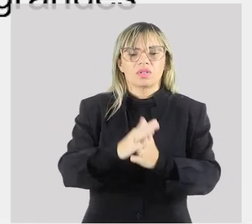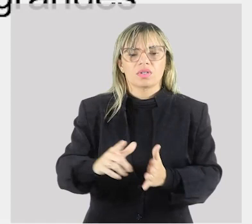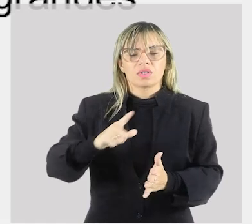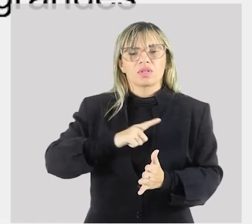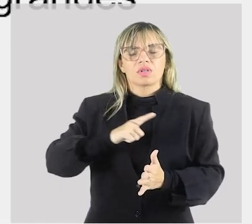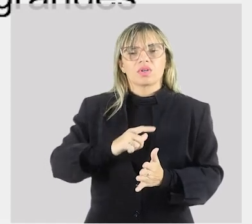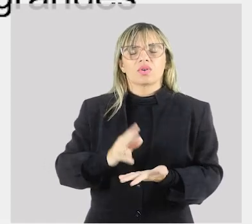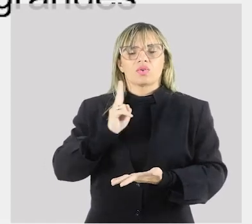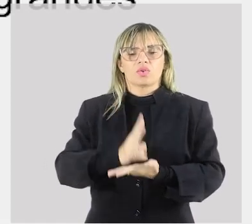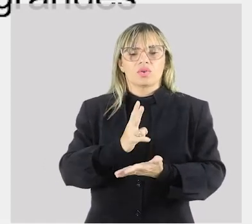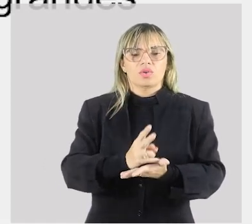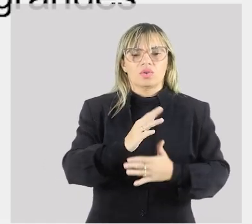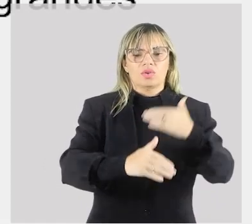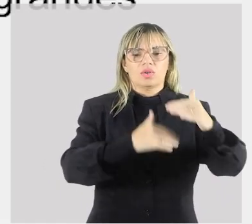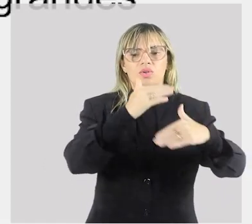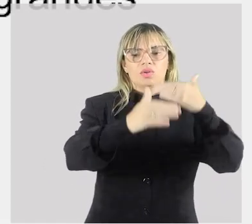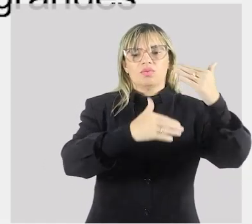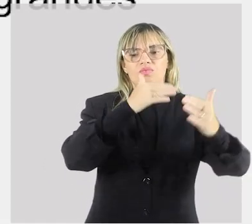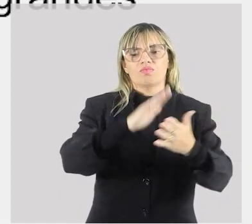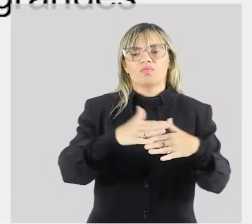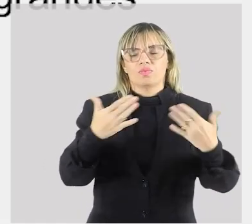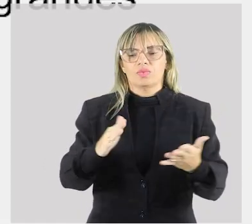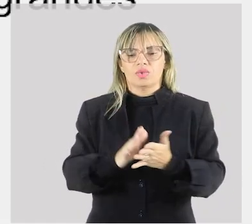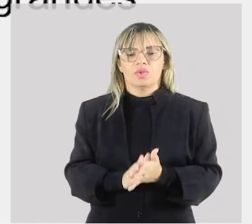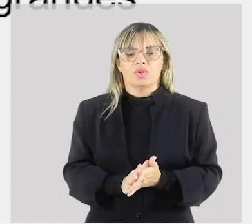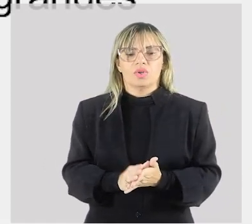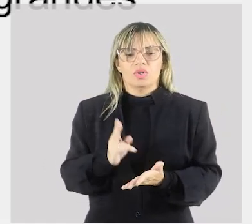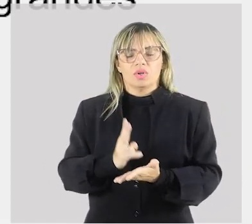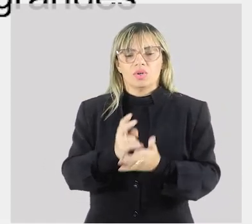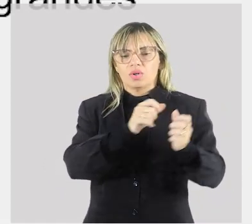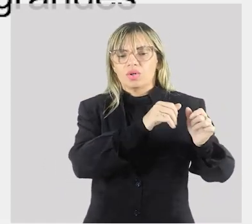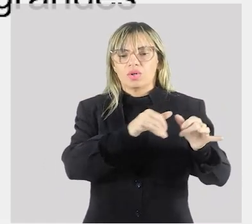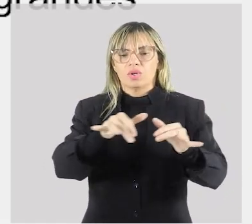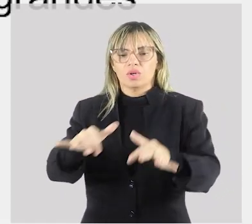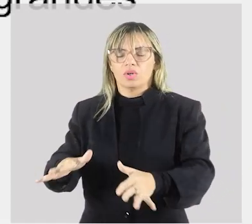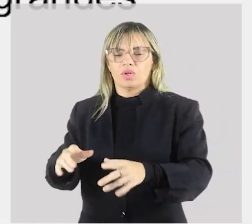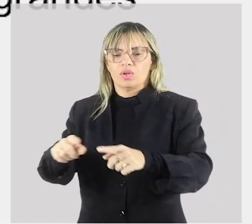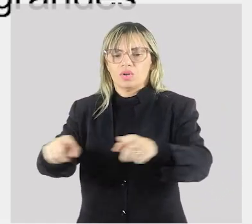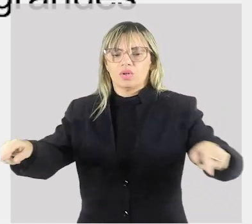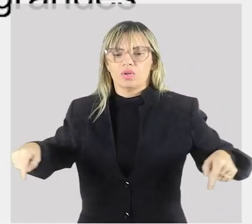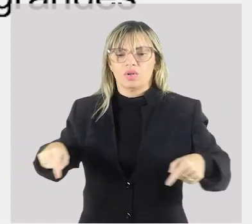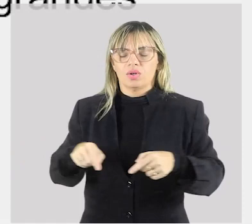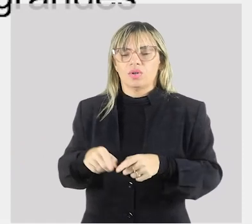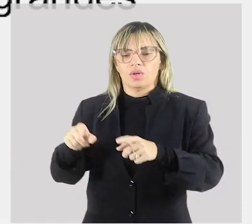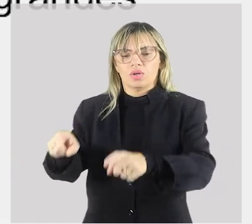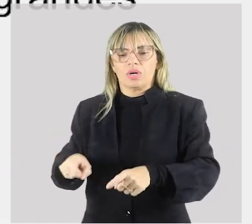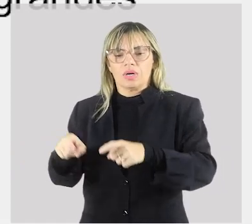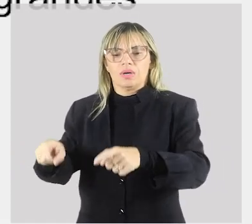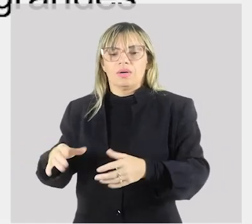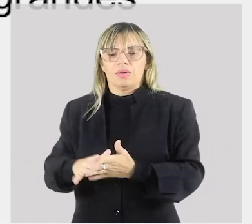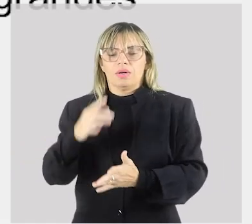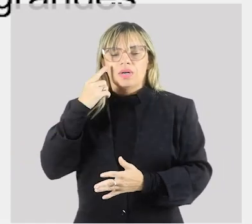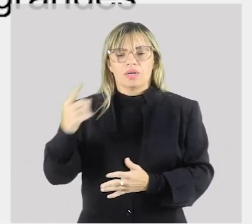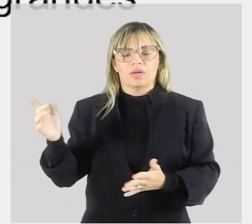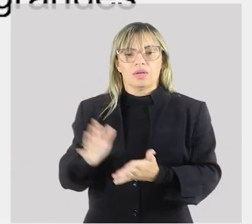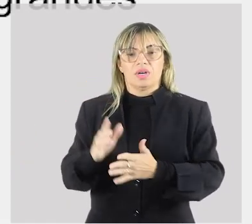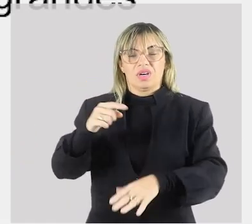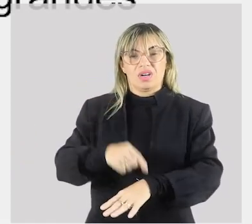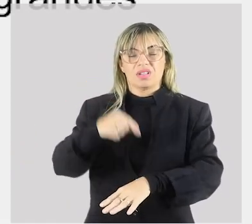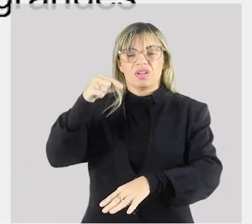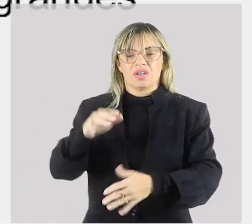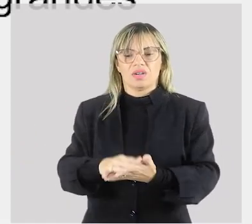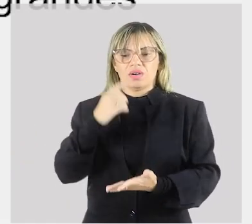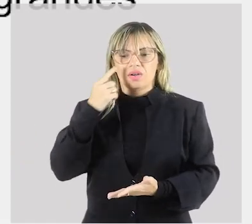crescendo, pois os produtos haviam continuado a expandir as plantações até aquele momento. Com